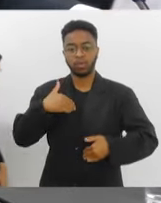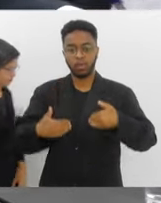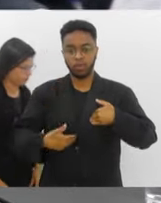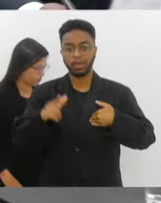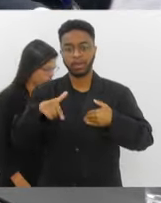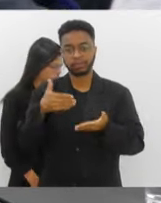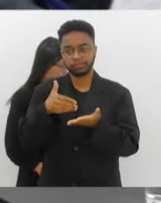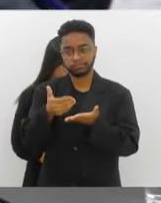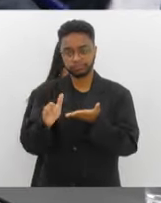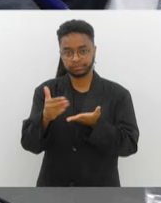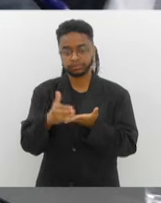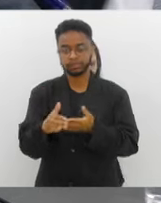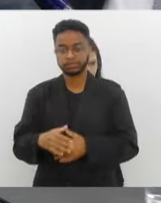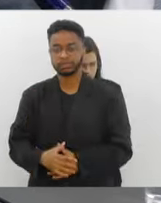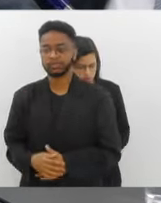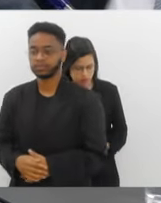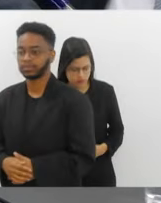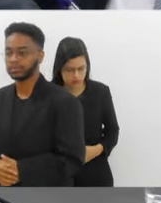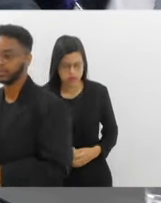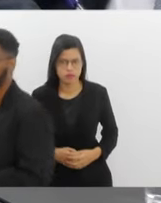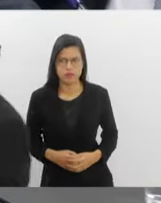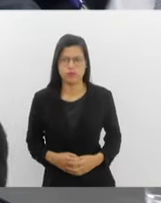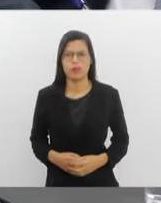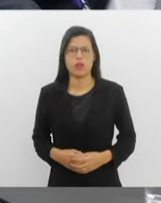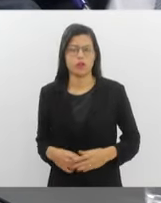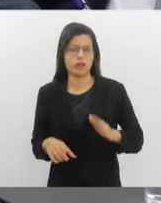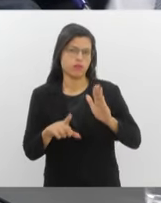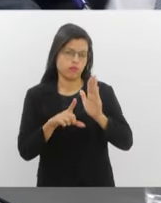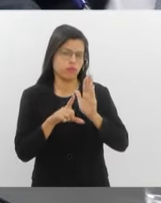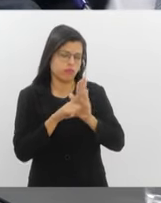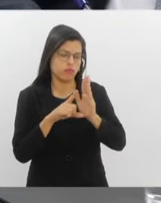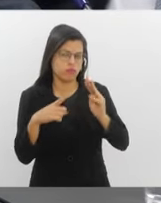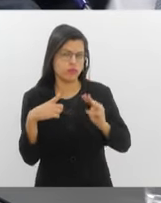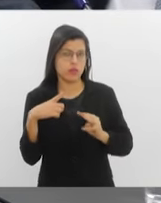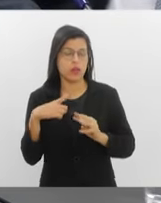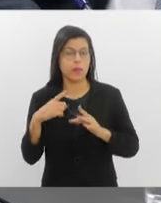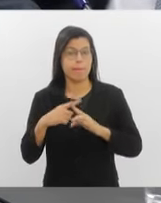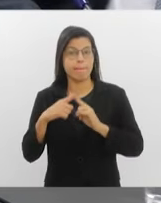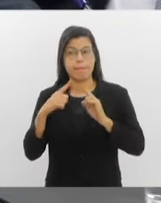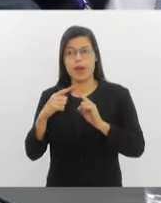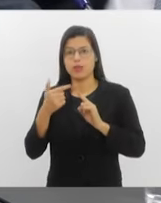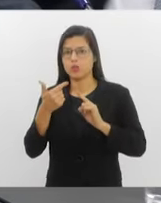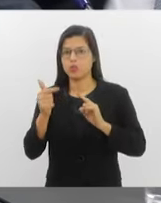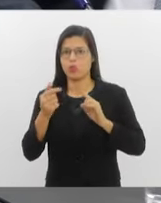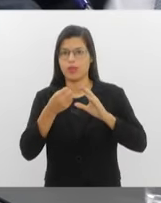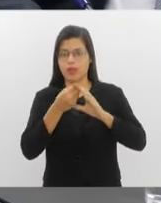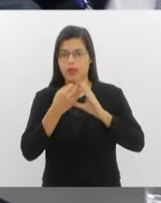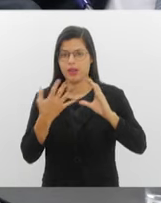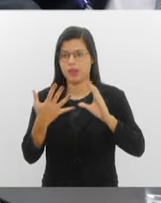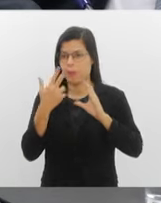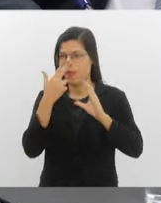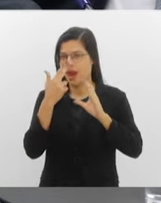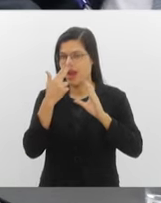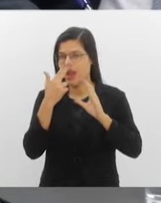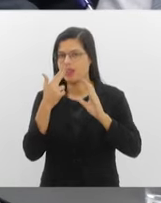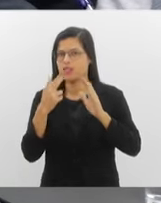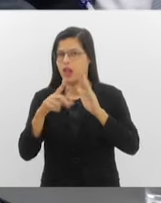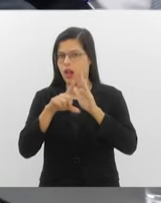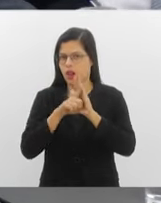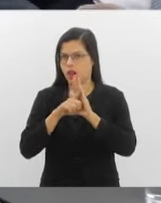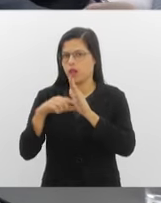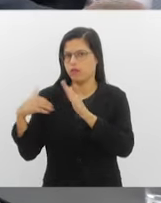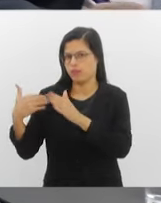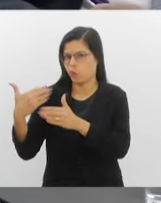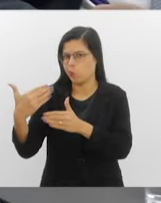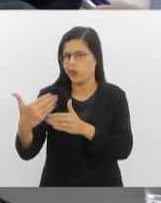lei faz jus ao seu propósito. Mas tem um aspecto também que me parece que a lei contempla, é que no caso da SEAP,